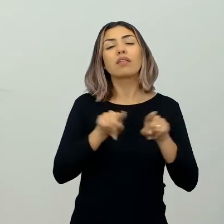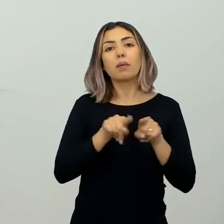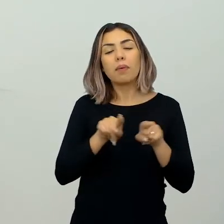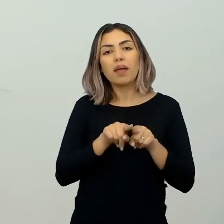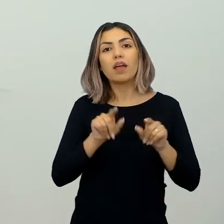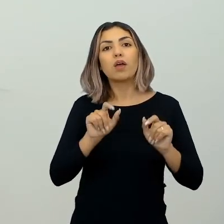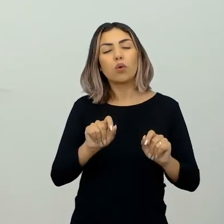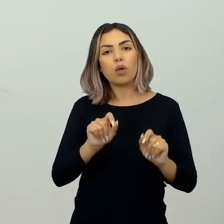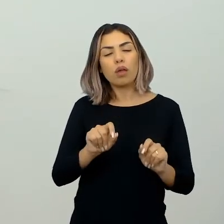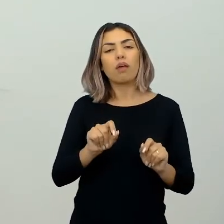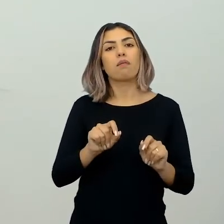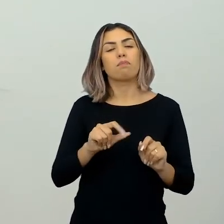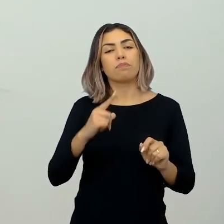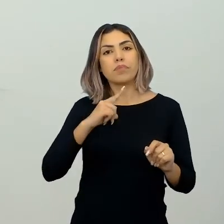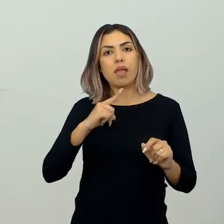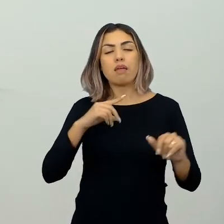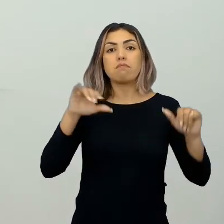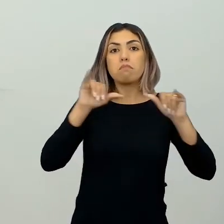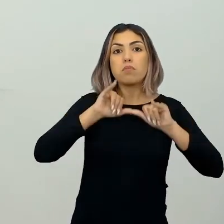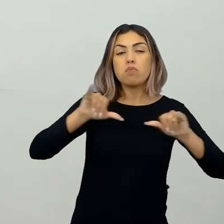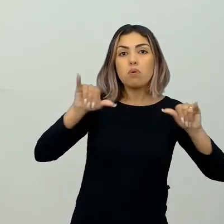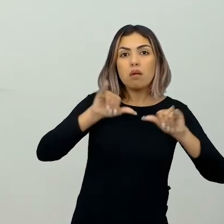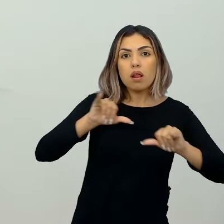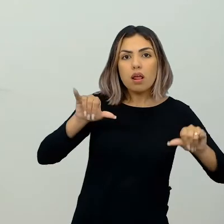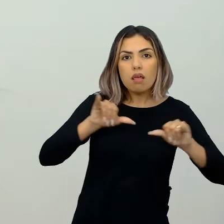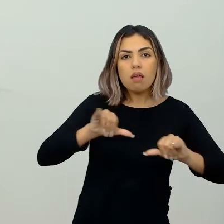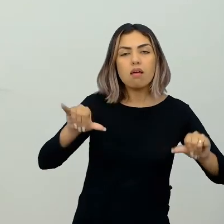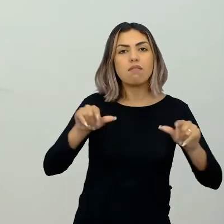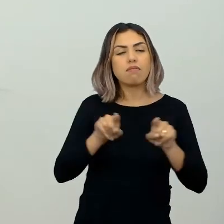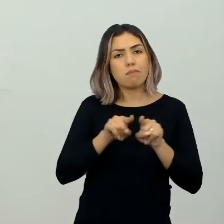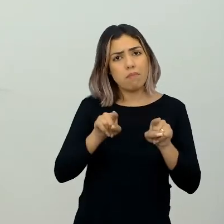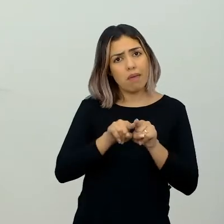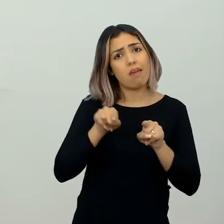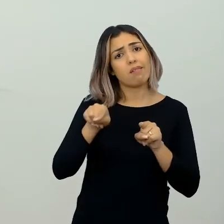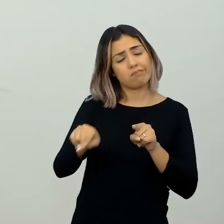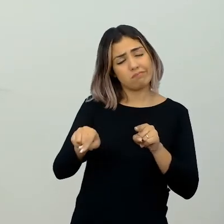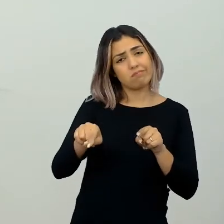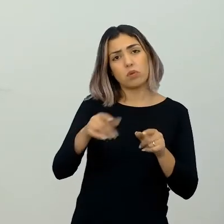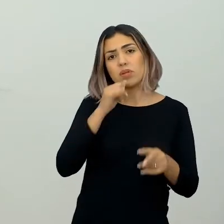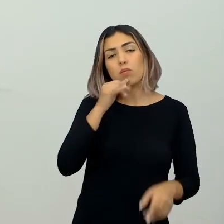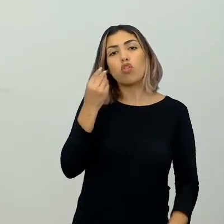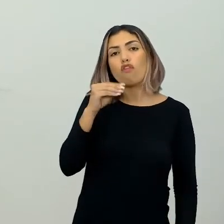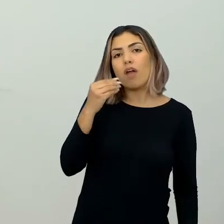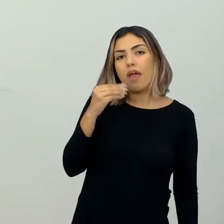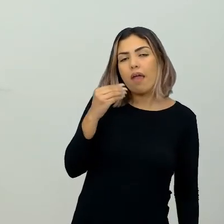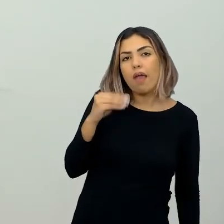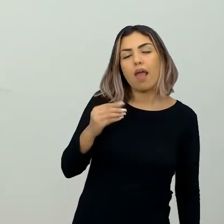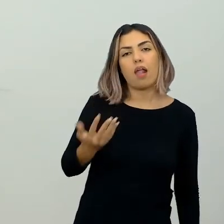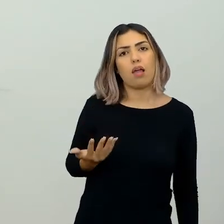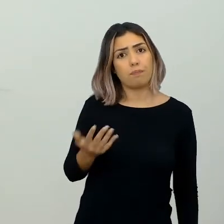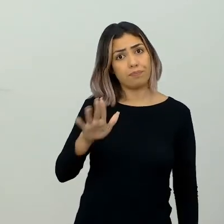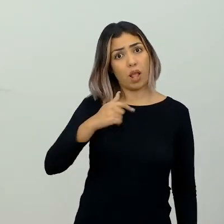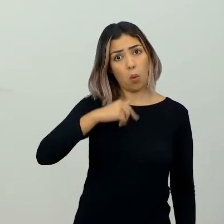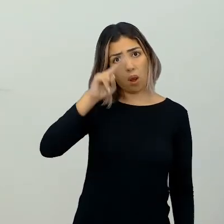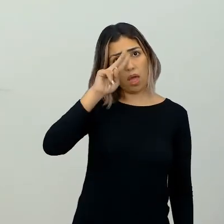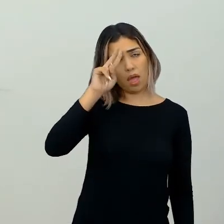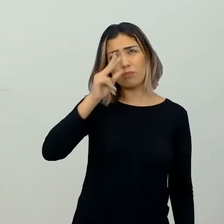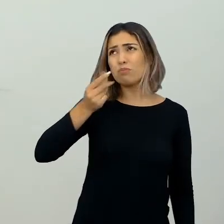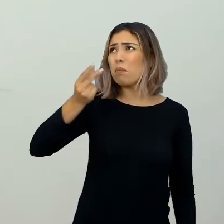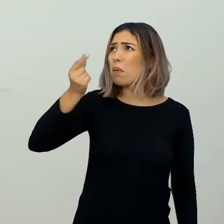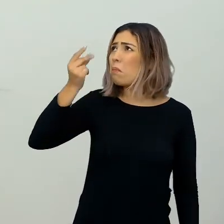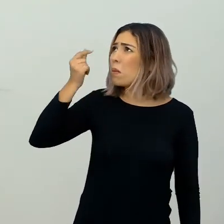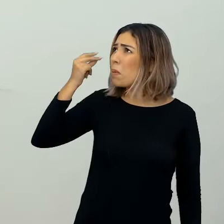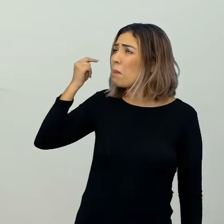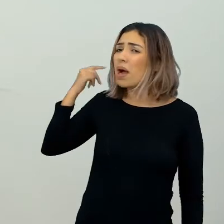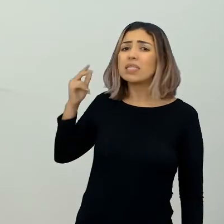que prestam um serviço também para o capitalismo, etc. Então, as novelas, né? Eu me lembro que durante muito tempo nós